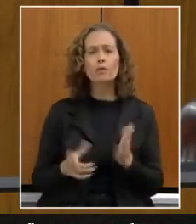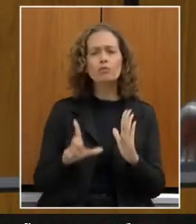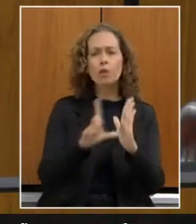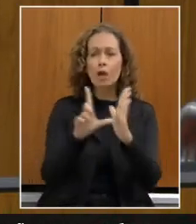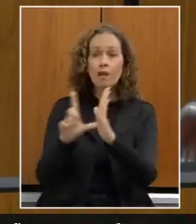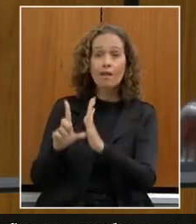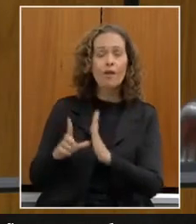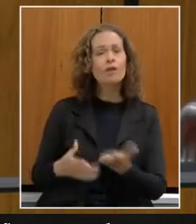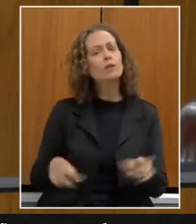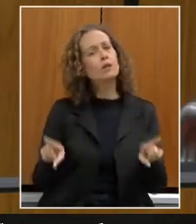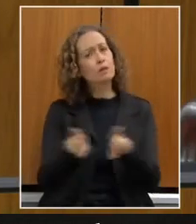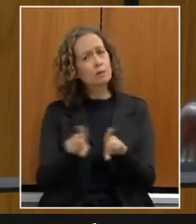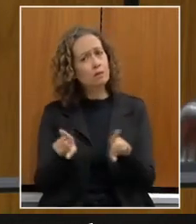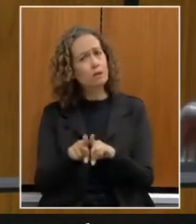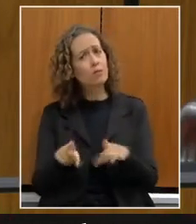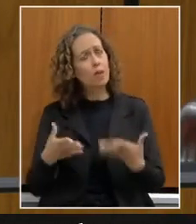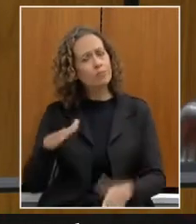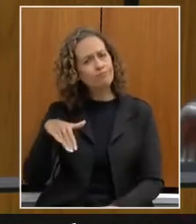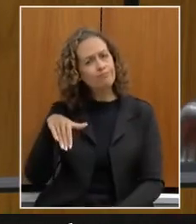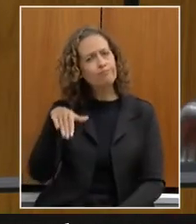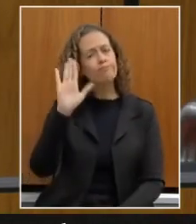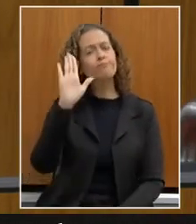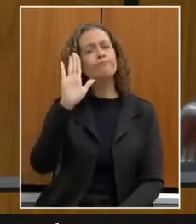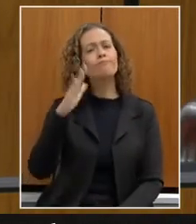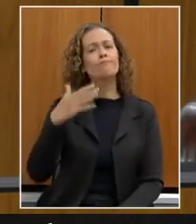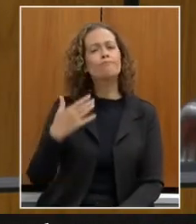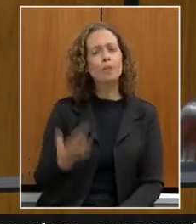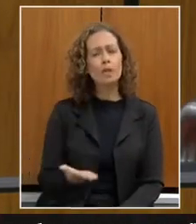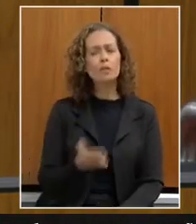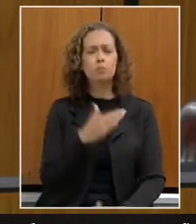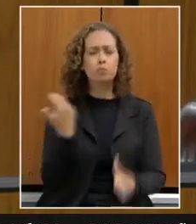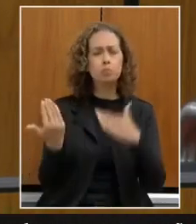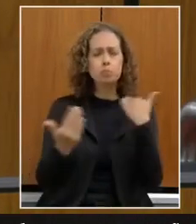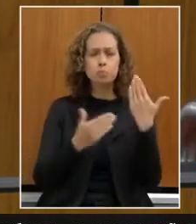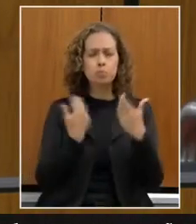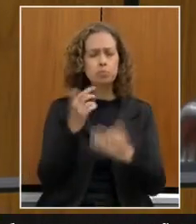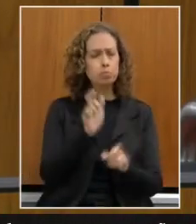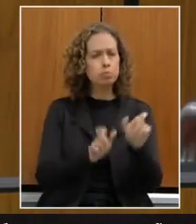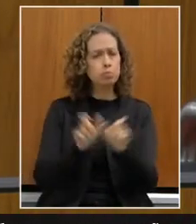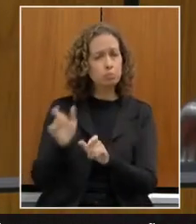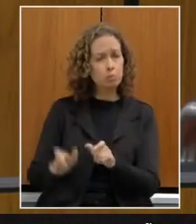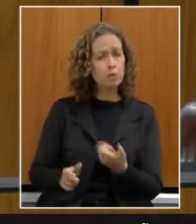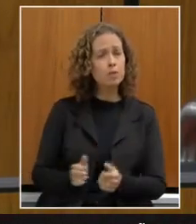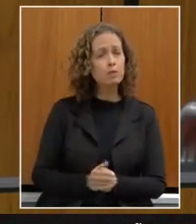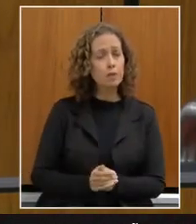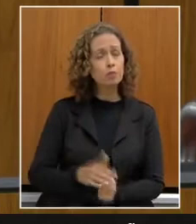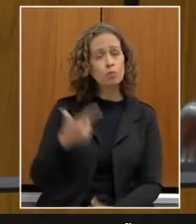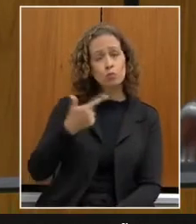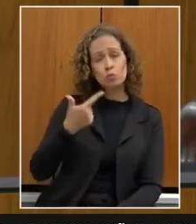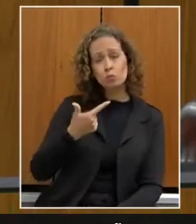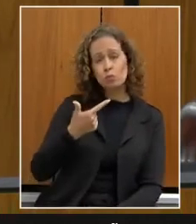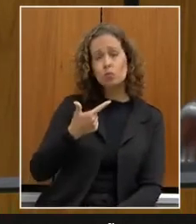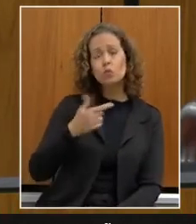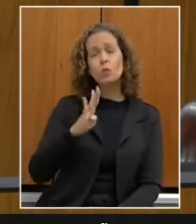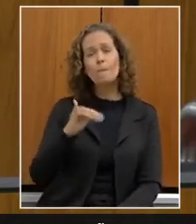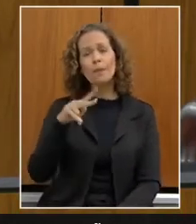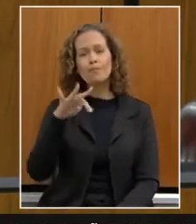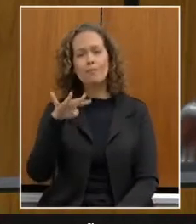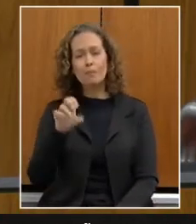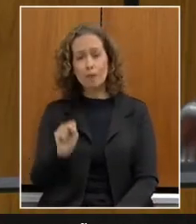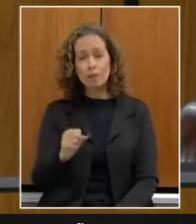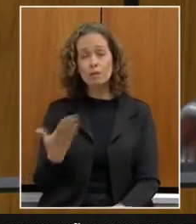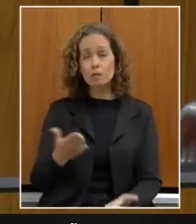as ocupações com mais desligamentos por morte no segundo bimestre do ano quando o país